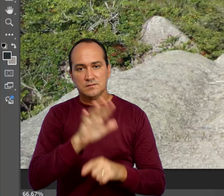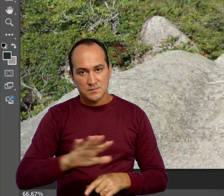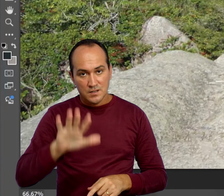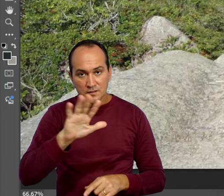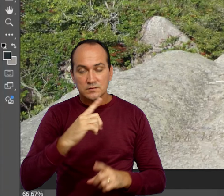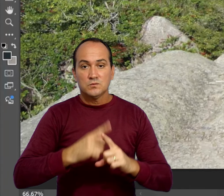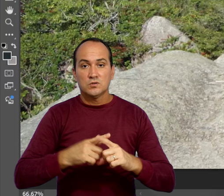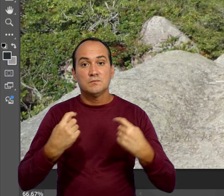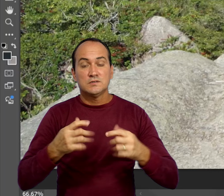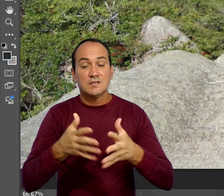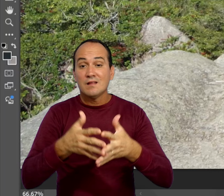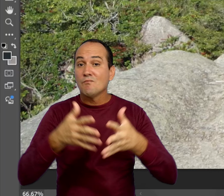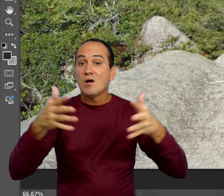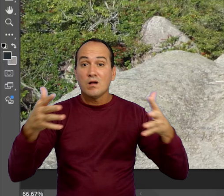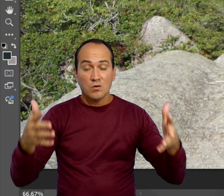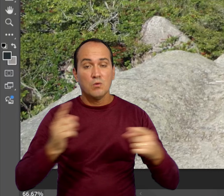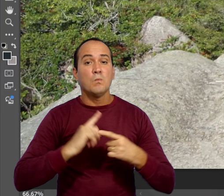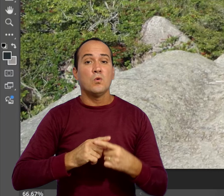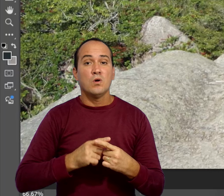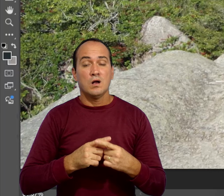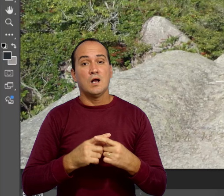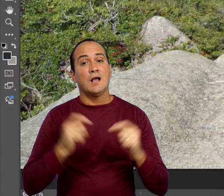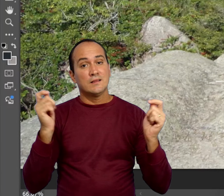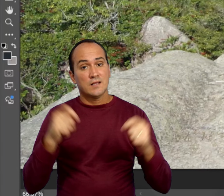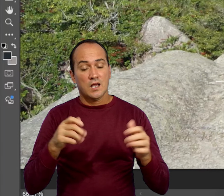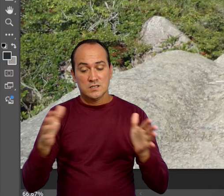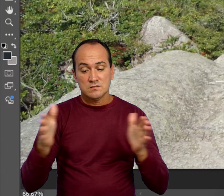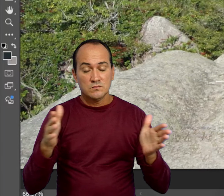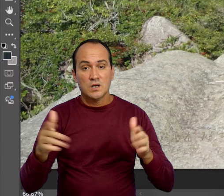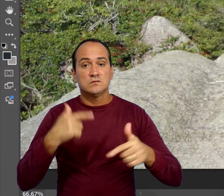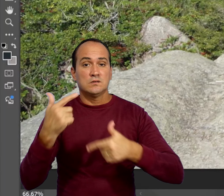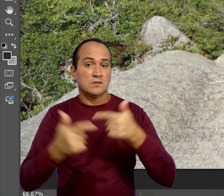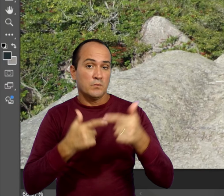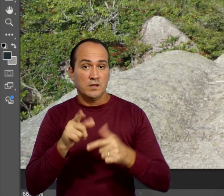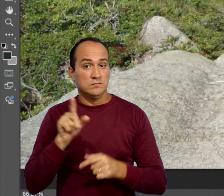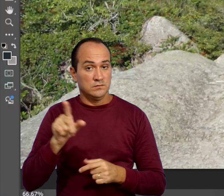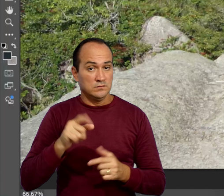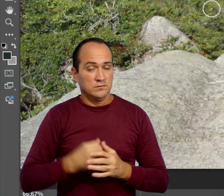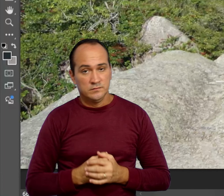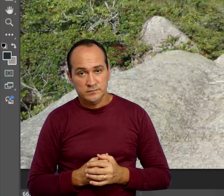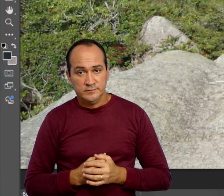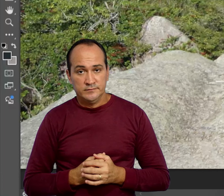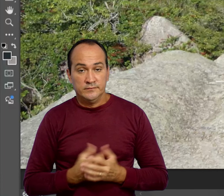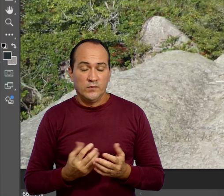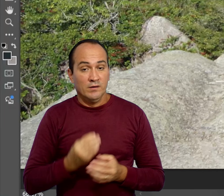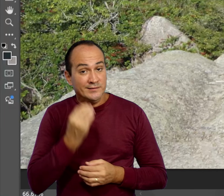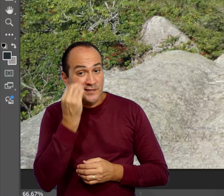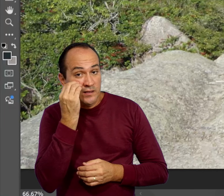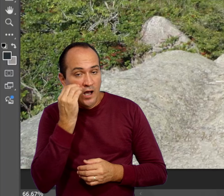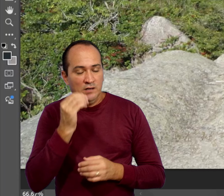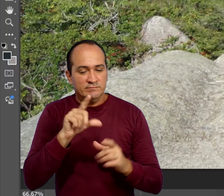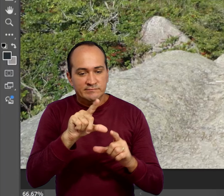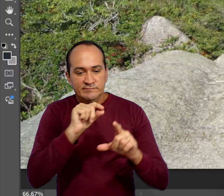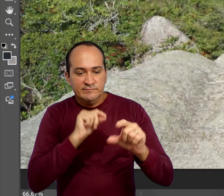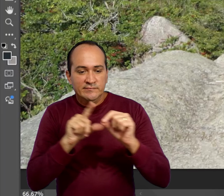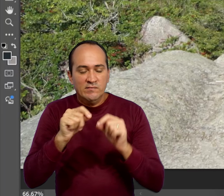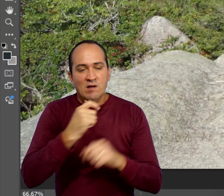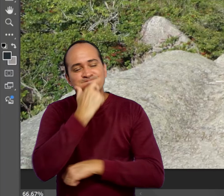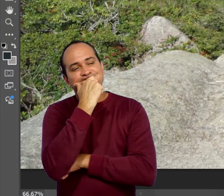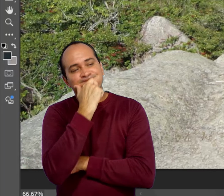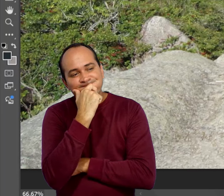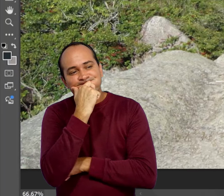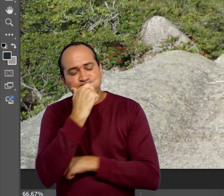essa imagem, porque eu preciso que ela seja maior, justamente para que eu tenha espaço para trabalhar isso aqui. Então eu vou tentar